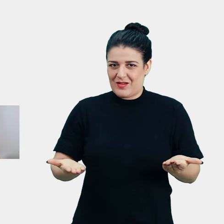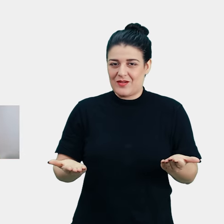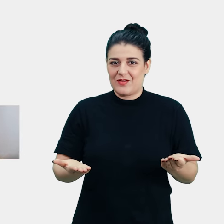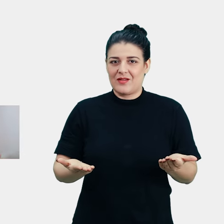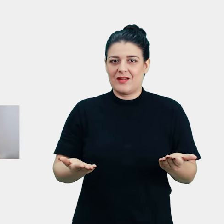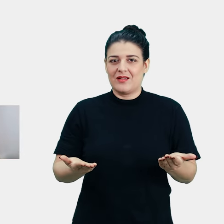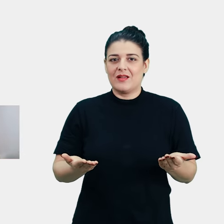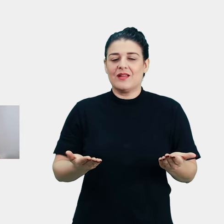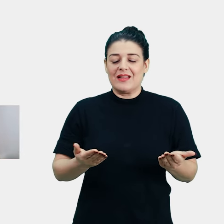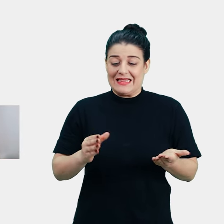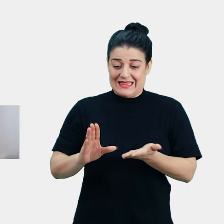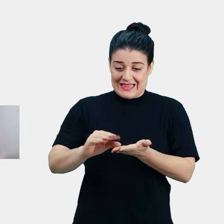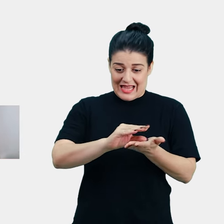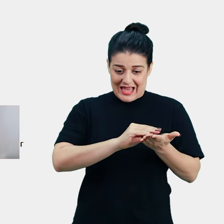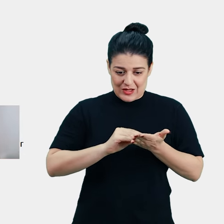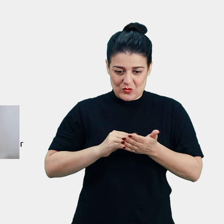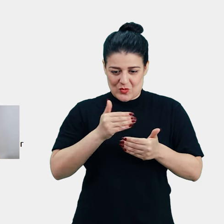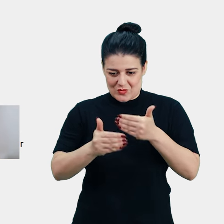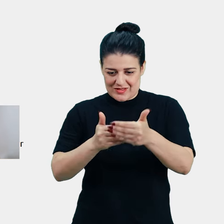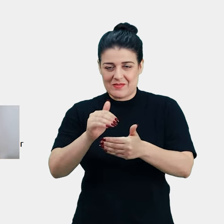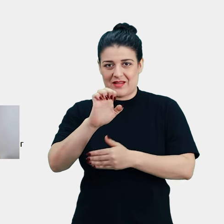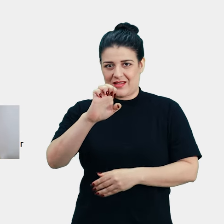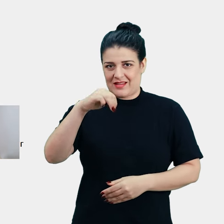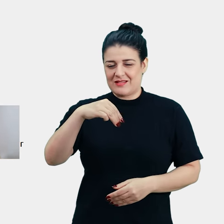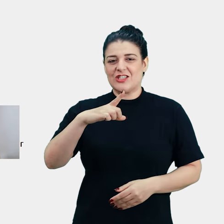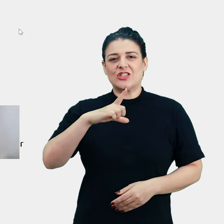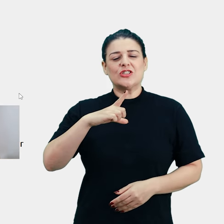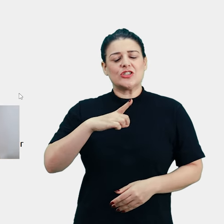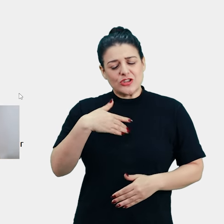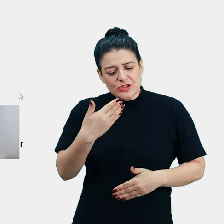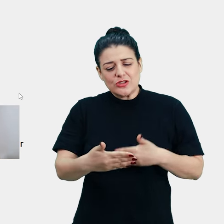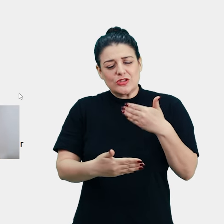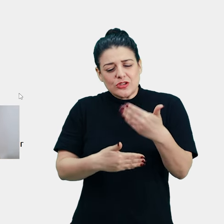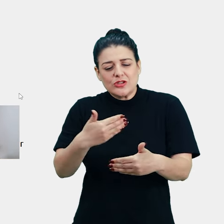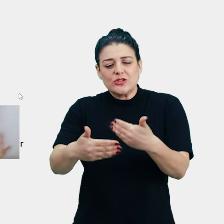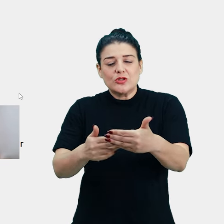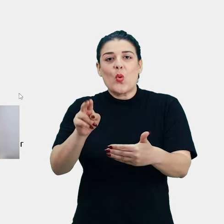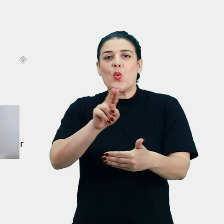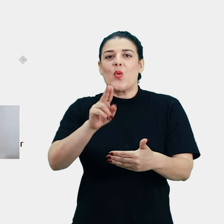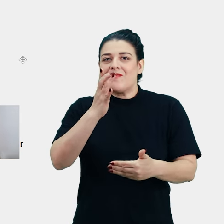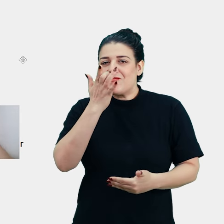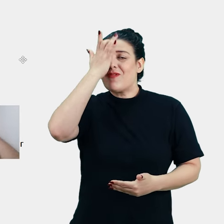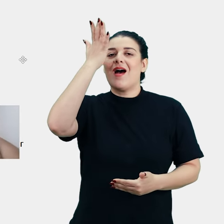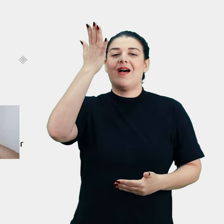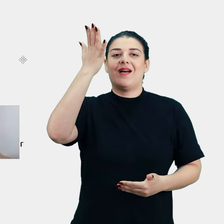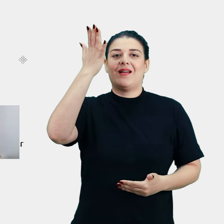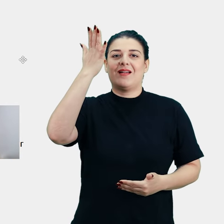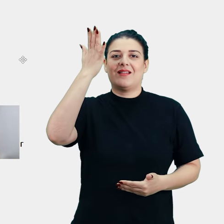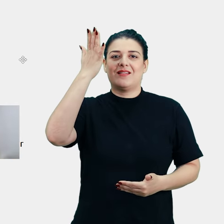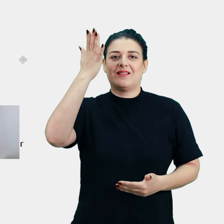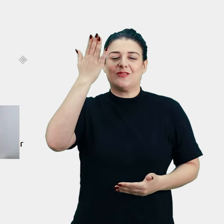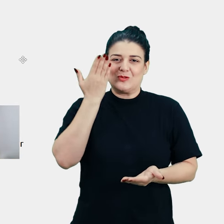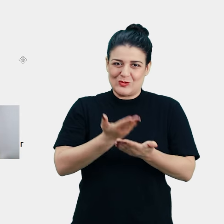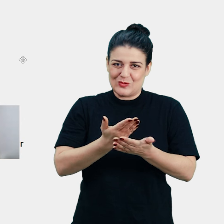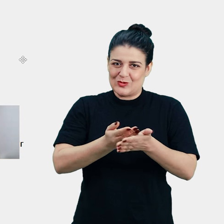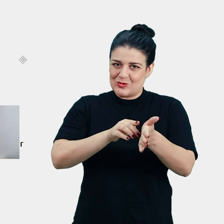sobre processamento de dados de espectrometria de massas, que tem sido cada vez mais utilizado para facilitar esse tipo de